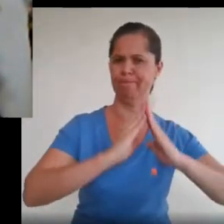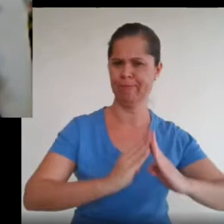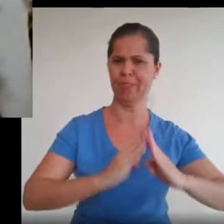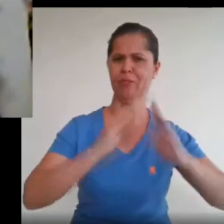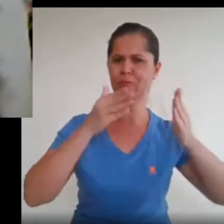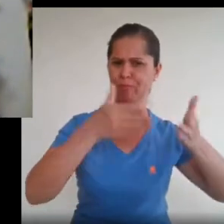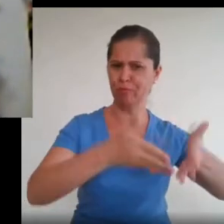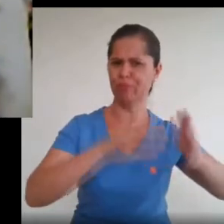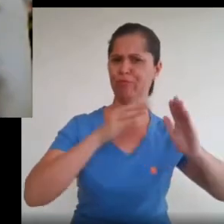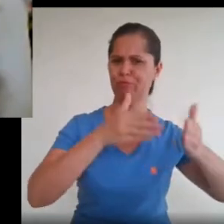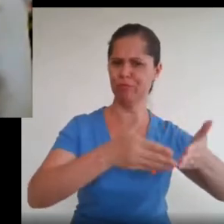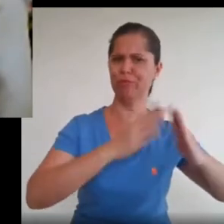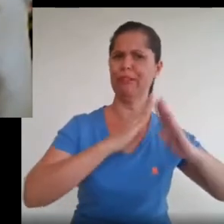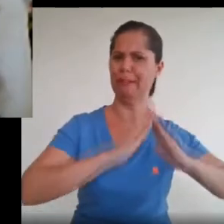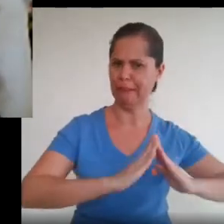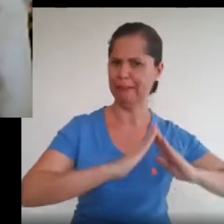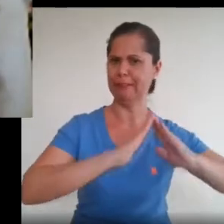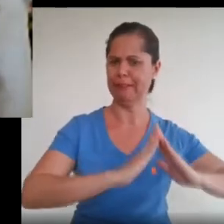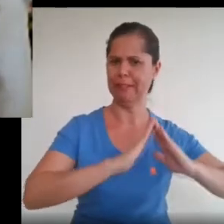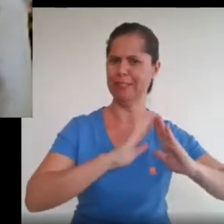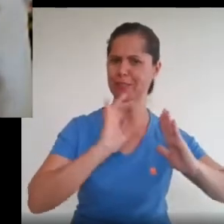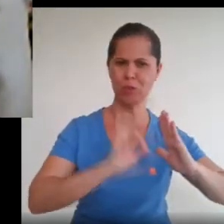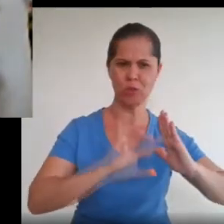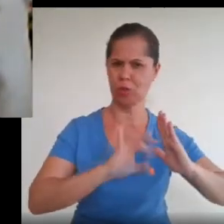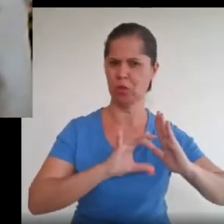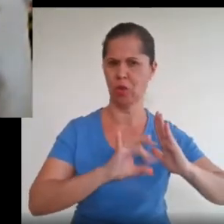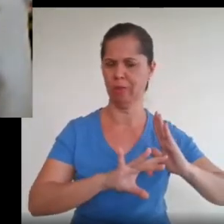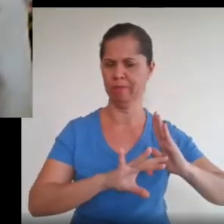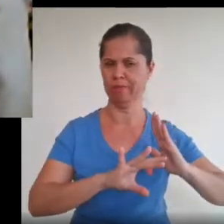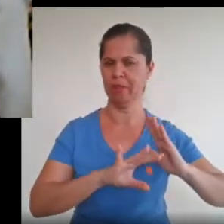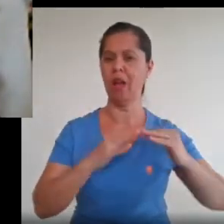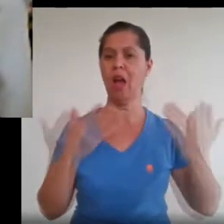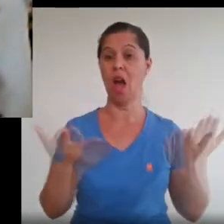Espaço doméstico esse, pelo menos no Brasil,